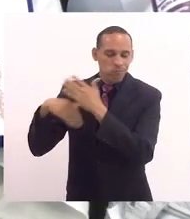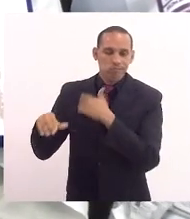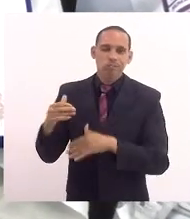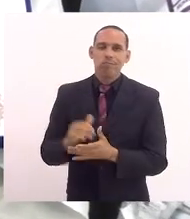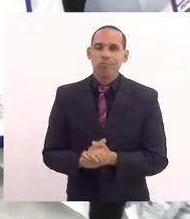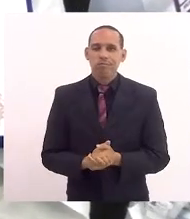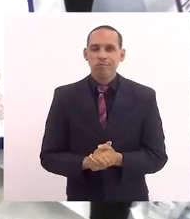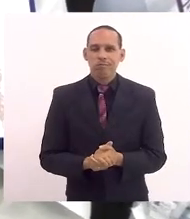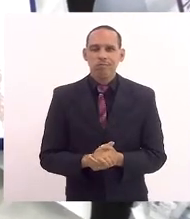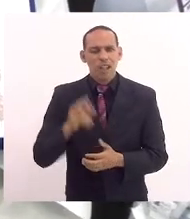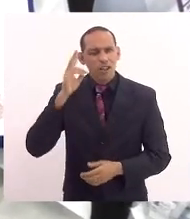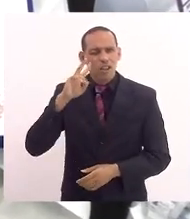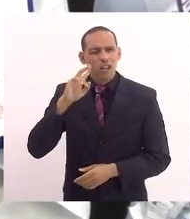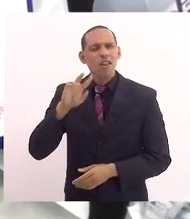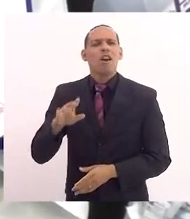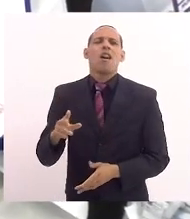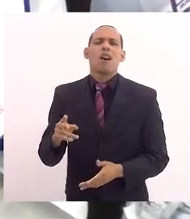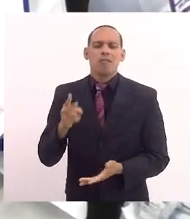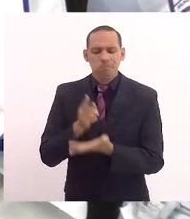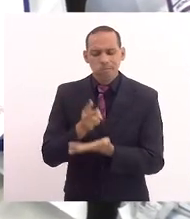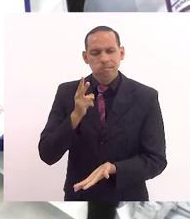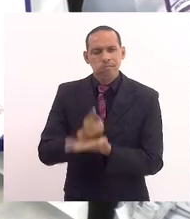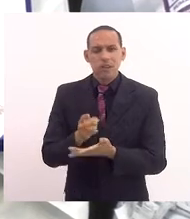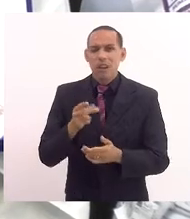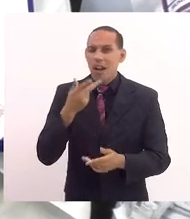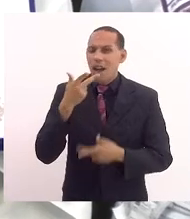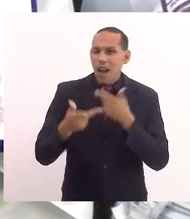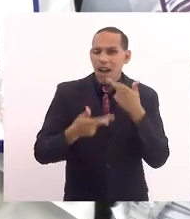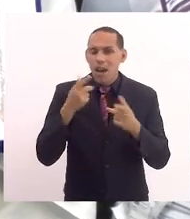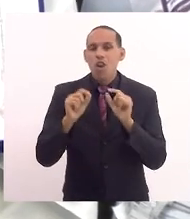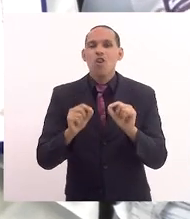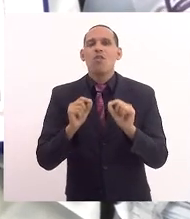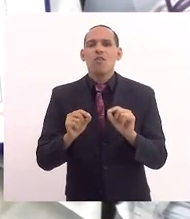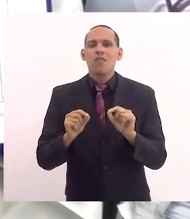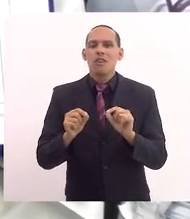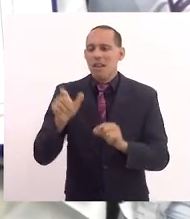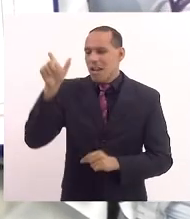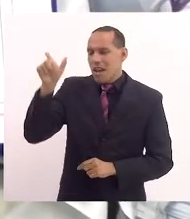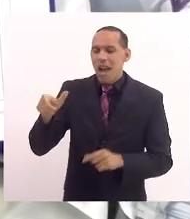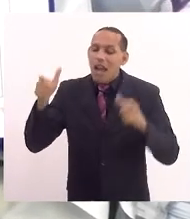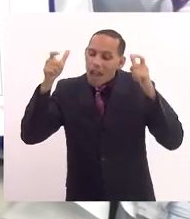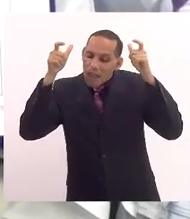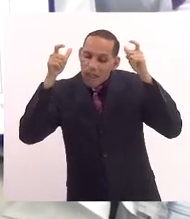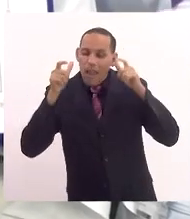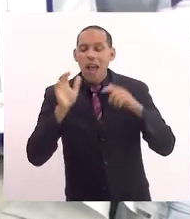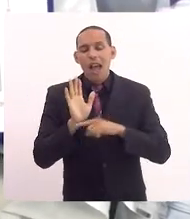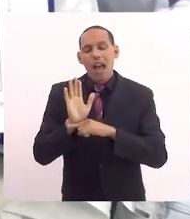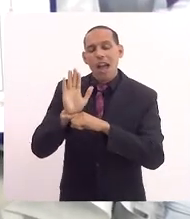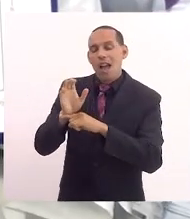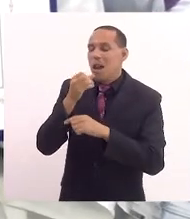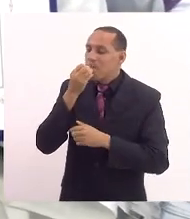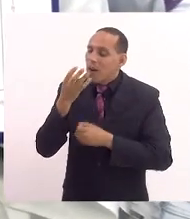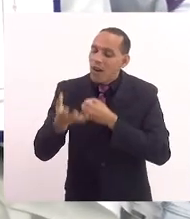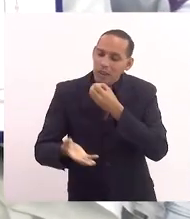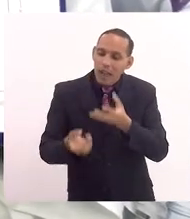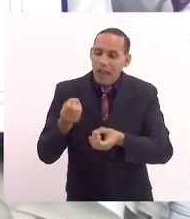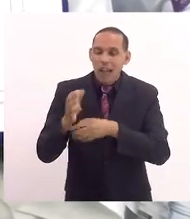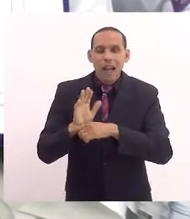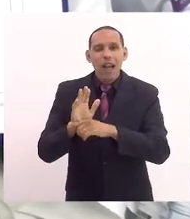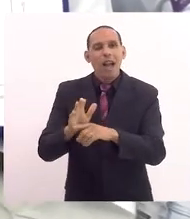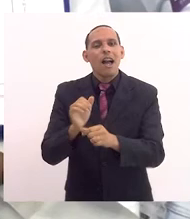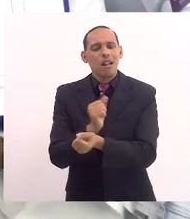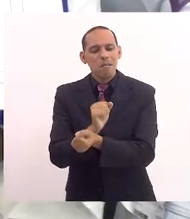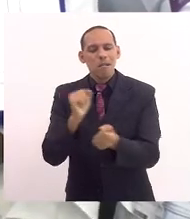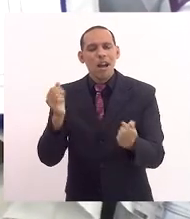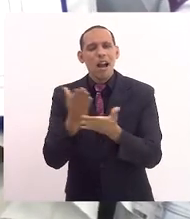1988. Por mais que a história insista em dizer da generosidade de uma princesa que pôs um fim